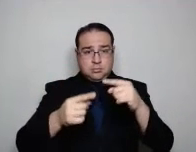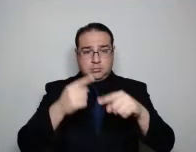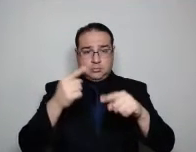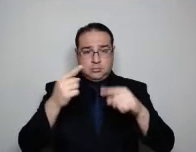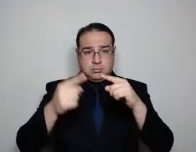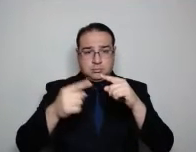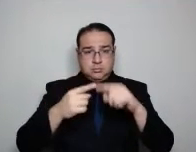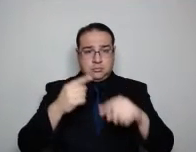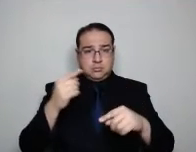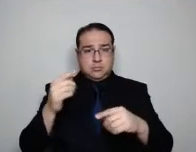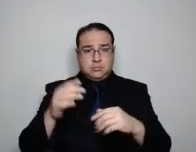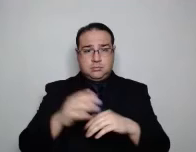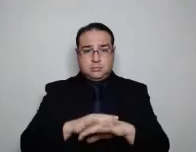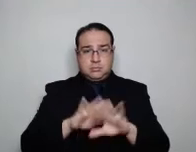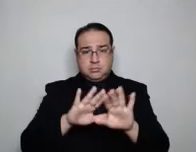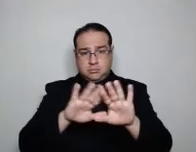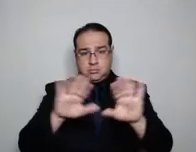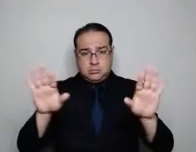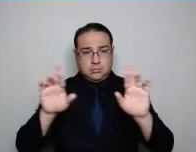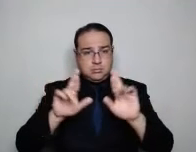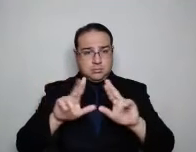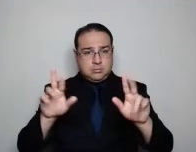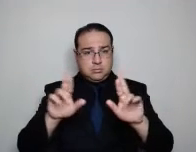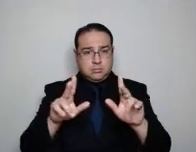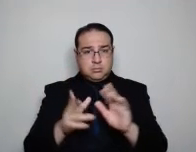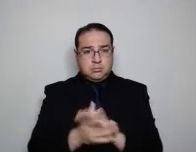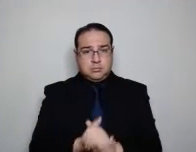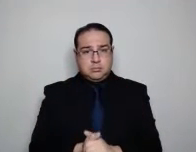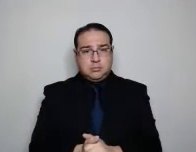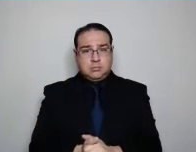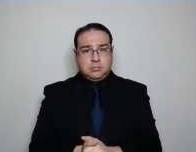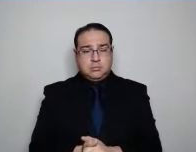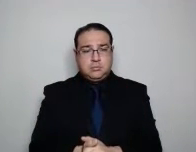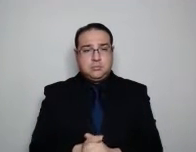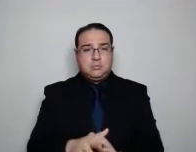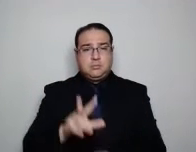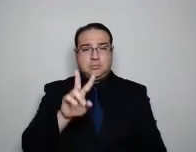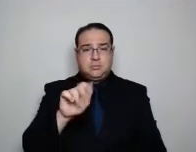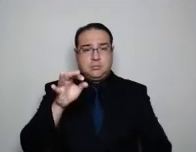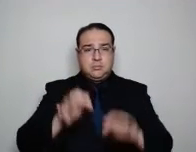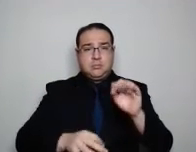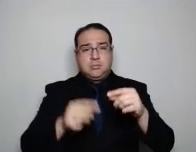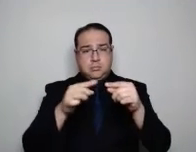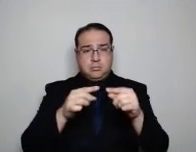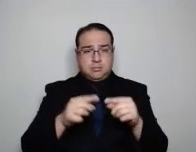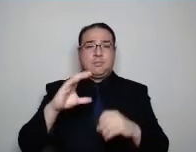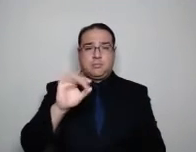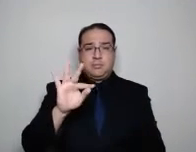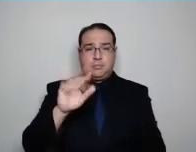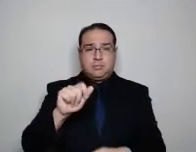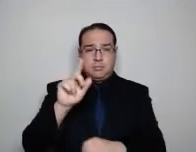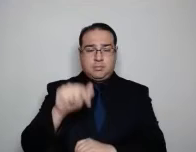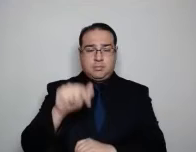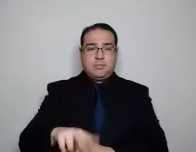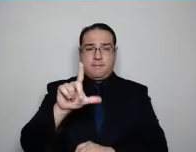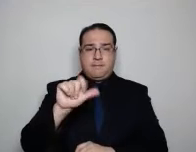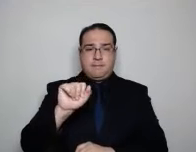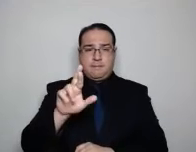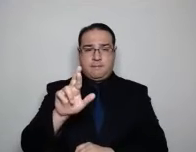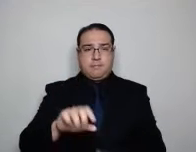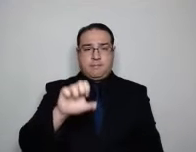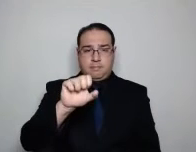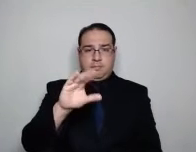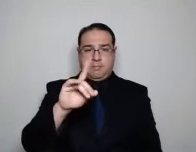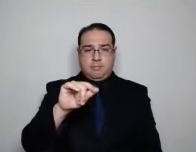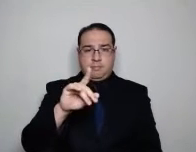o valor da sociedade, da cooperativa. Eventualmente, essa cooperativa sendo